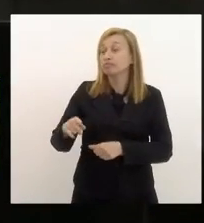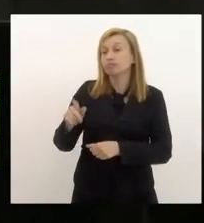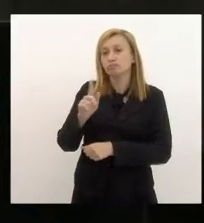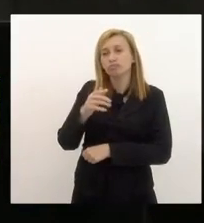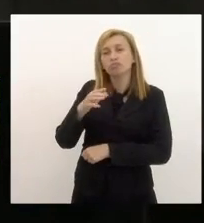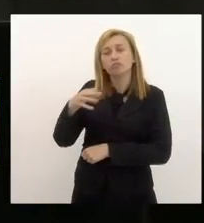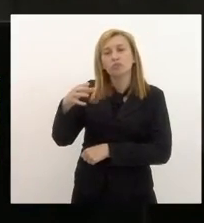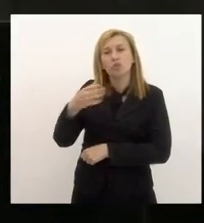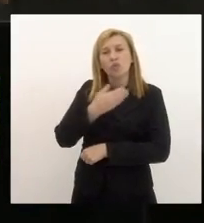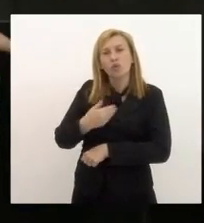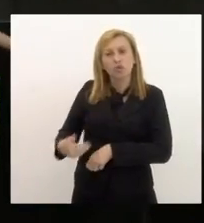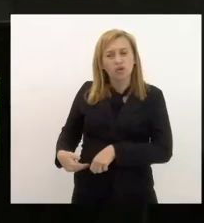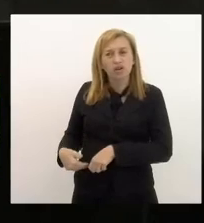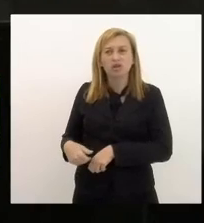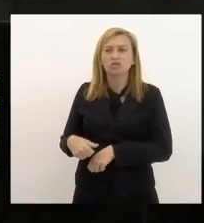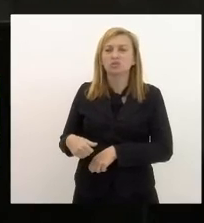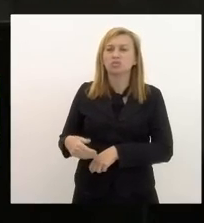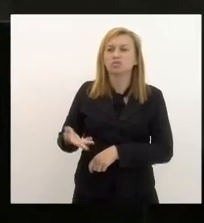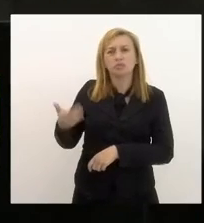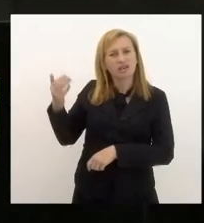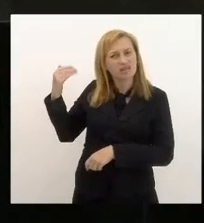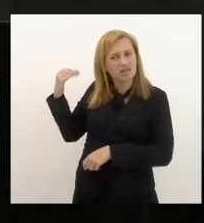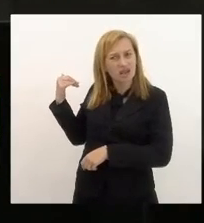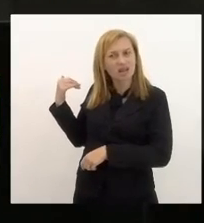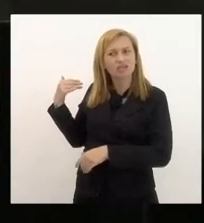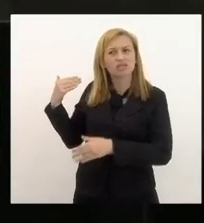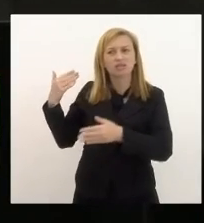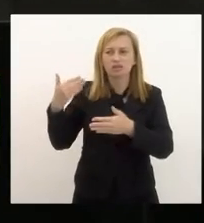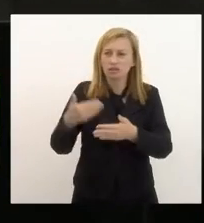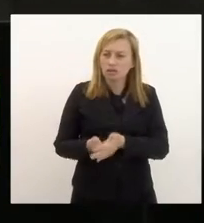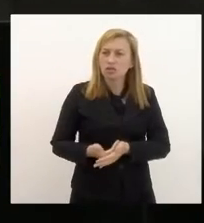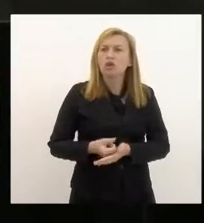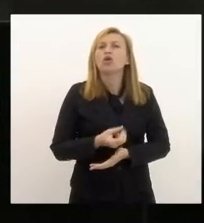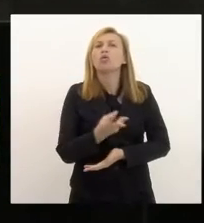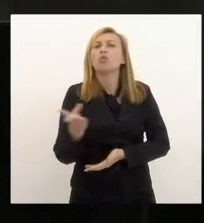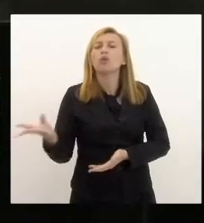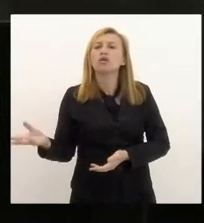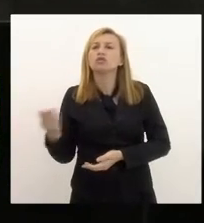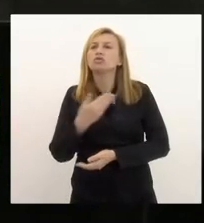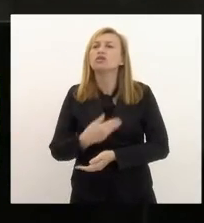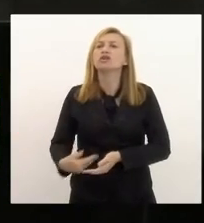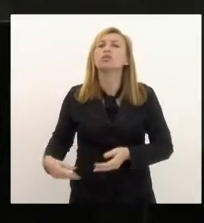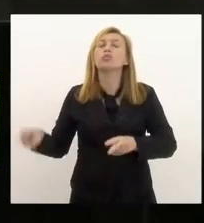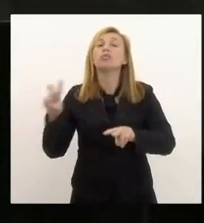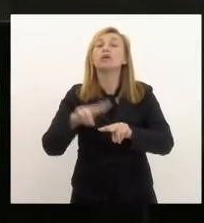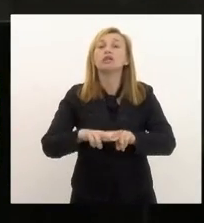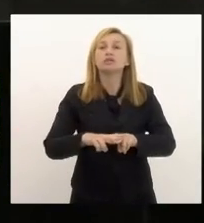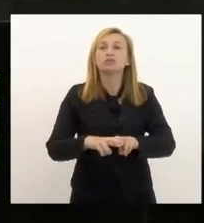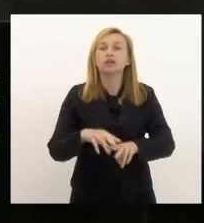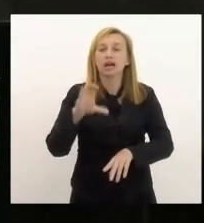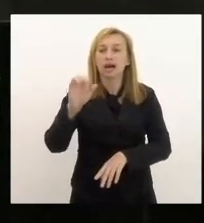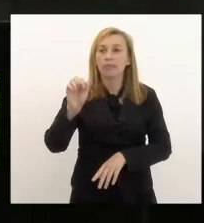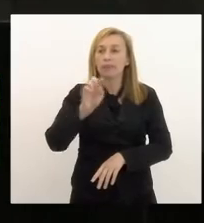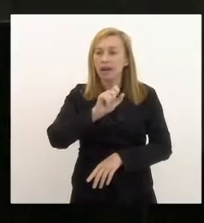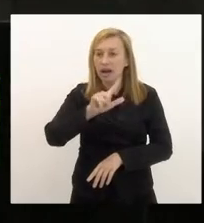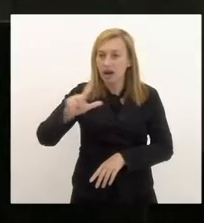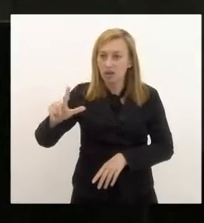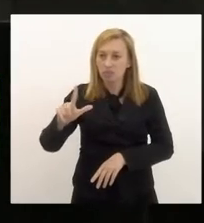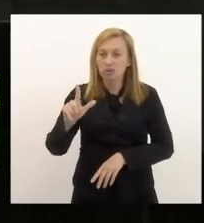governo atual mas o governos anteriores nós temos quantos governadores presos gente tivemos Cabral